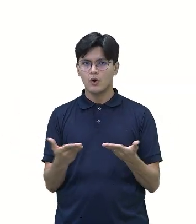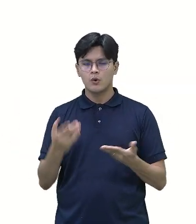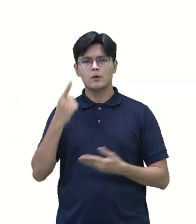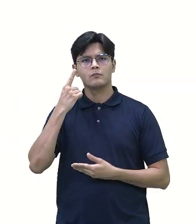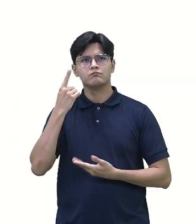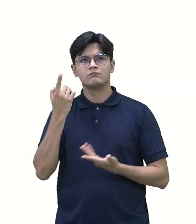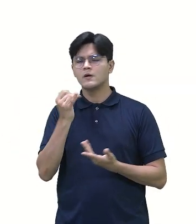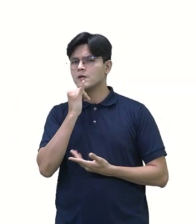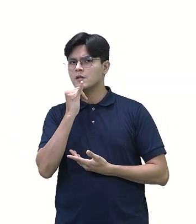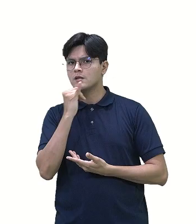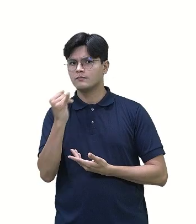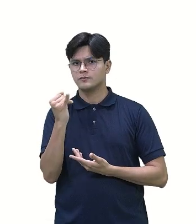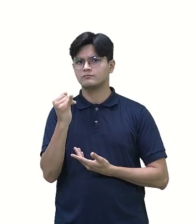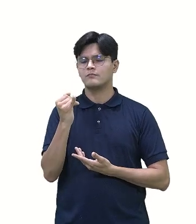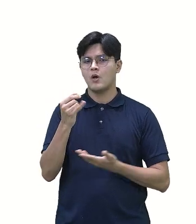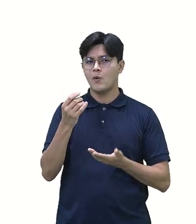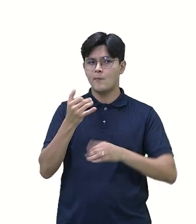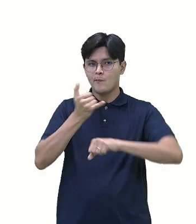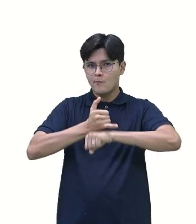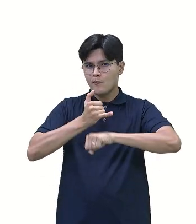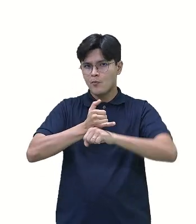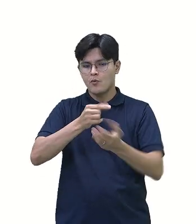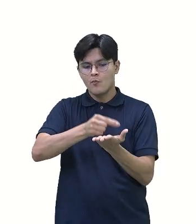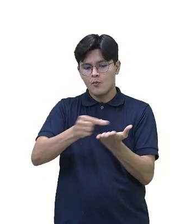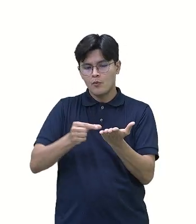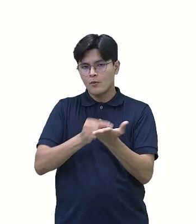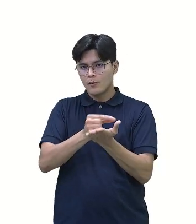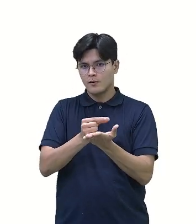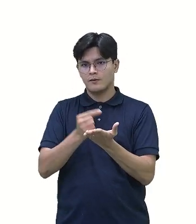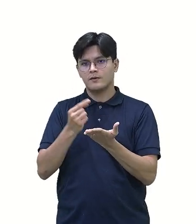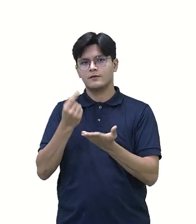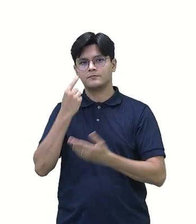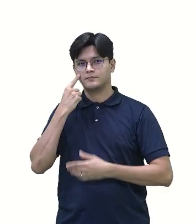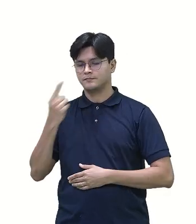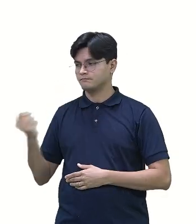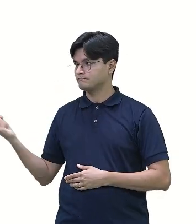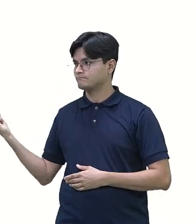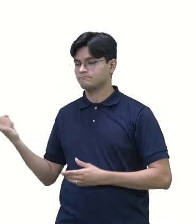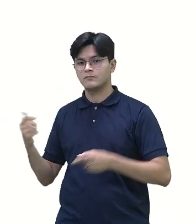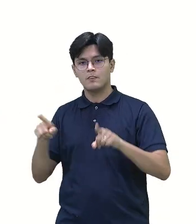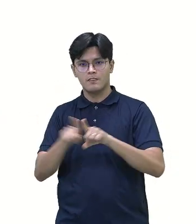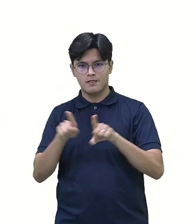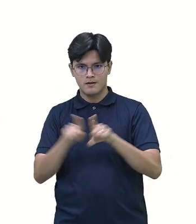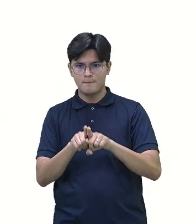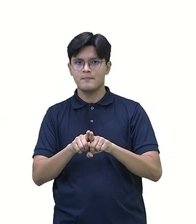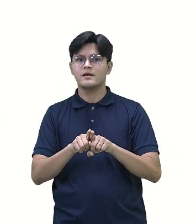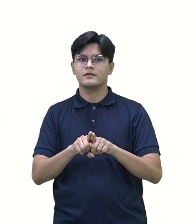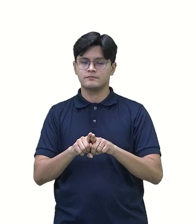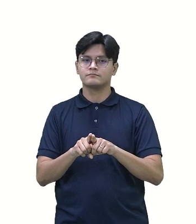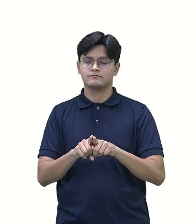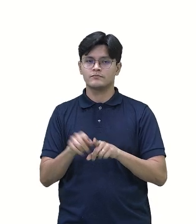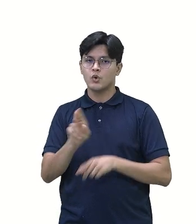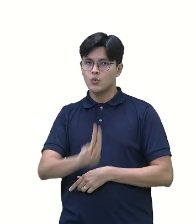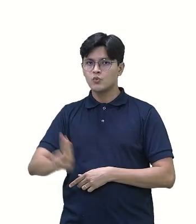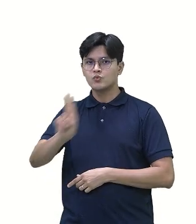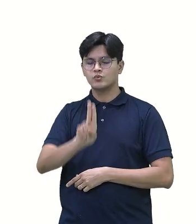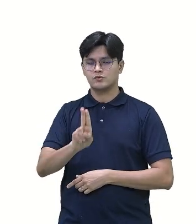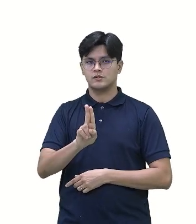moeda. A moeda, eu vou pegar aqui, então, também o seu espaço amostral,